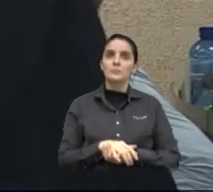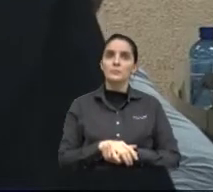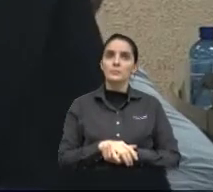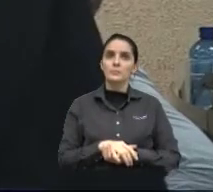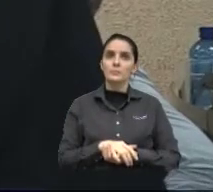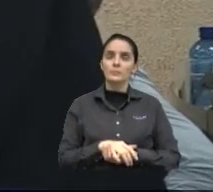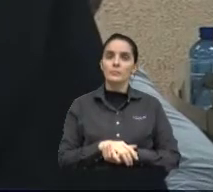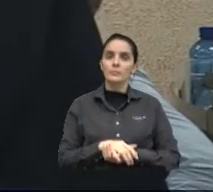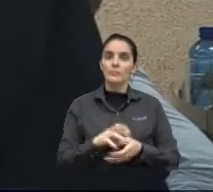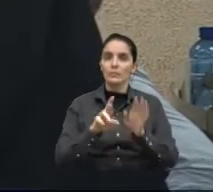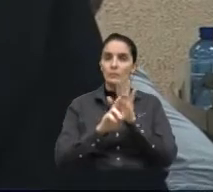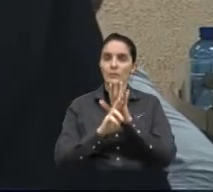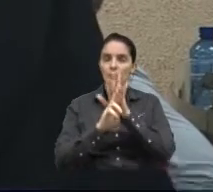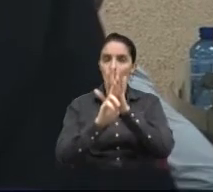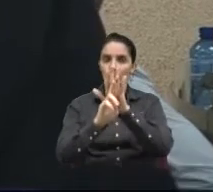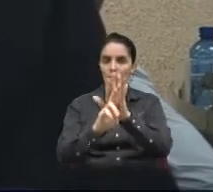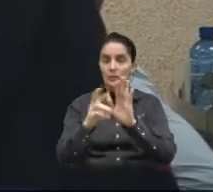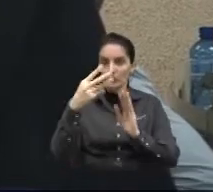representam